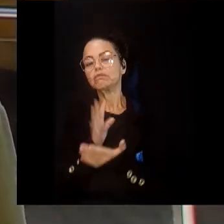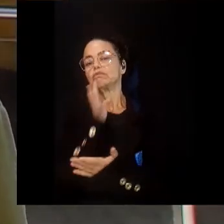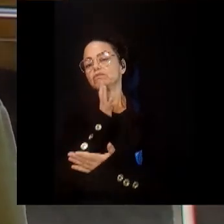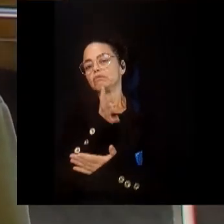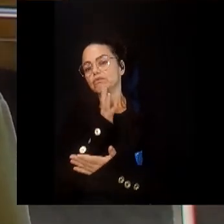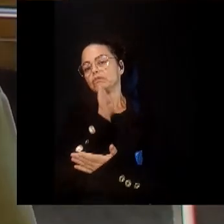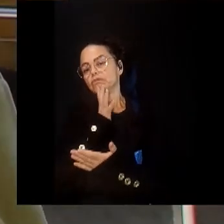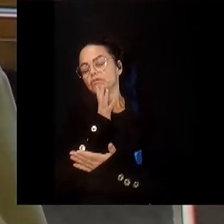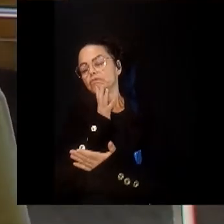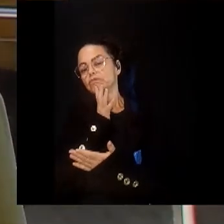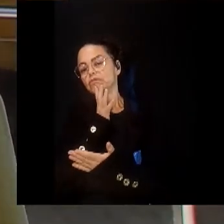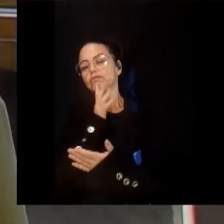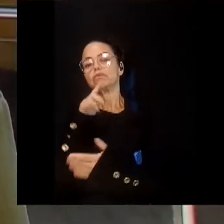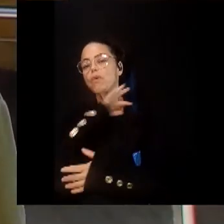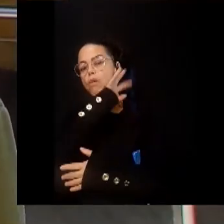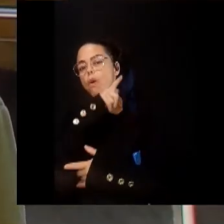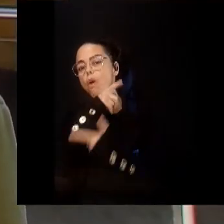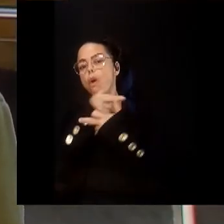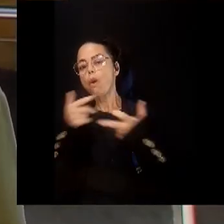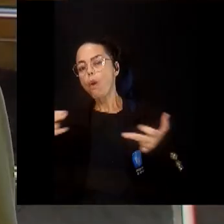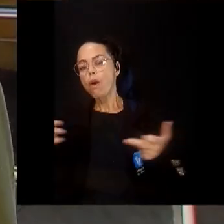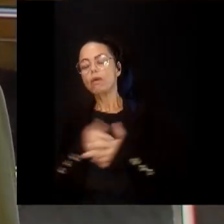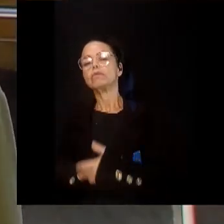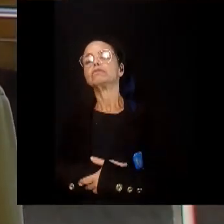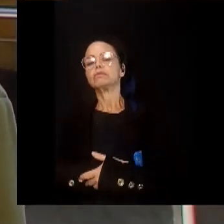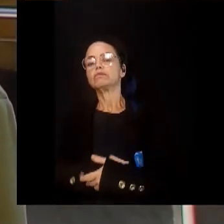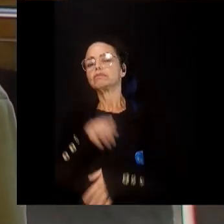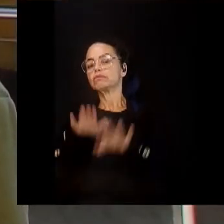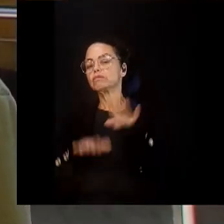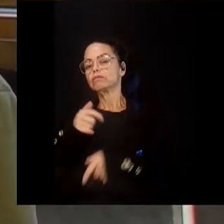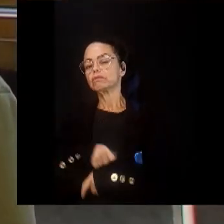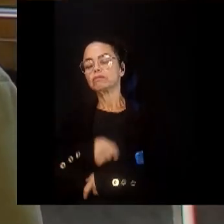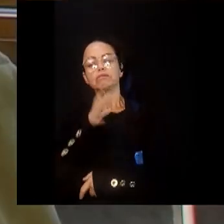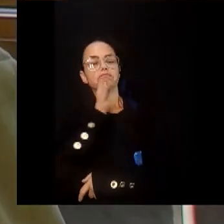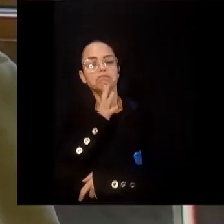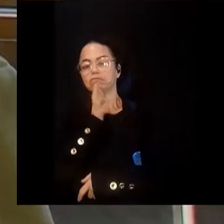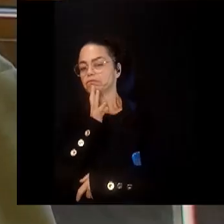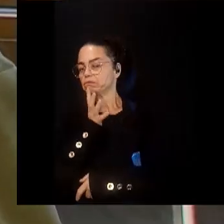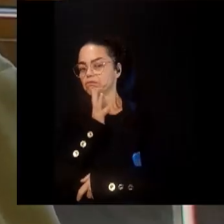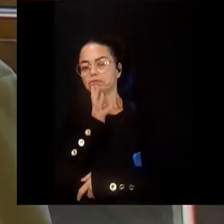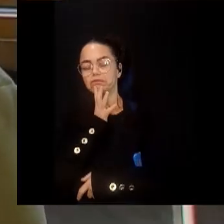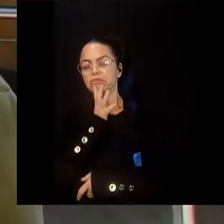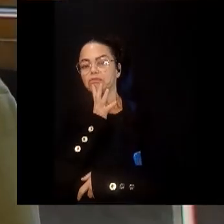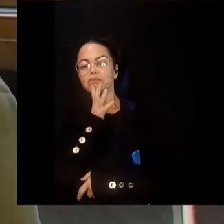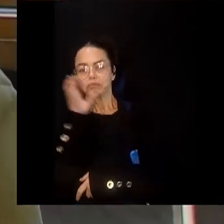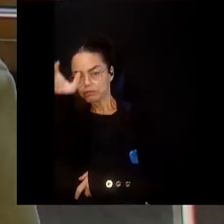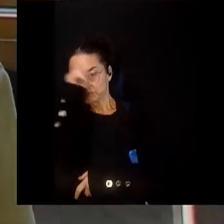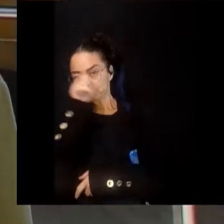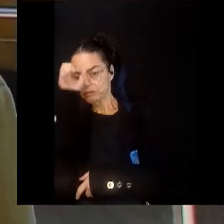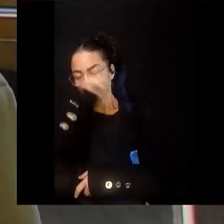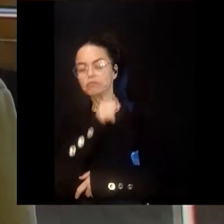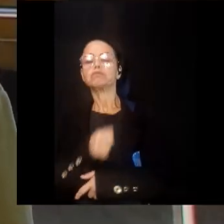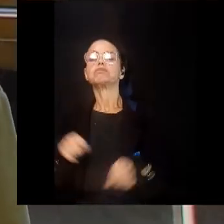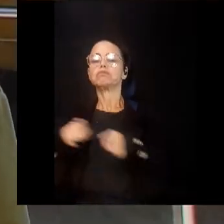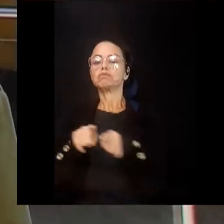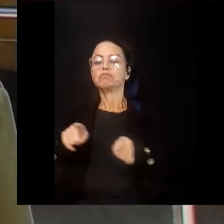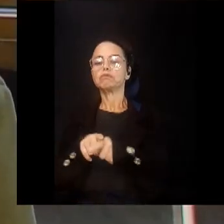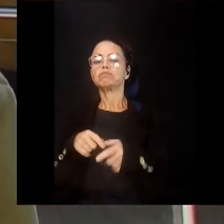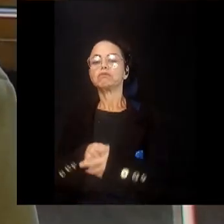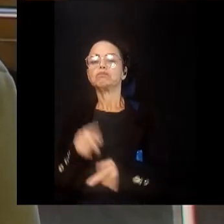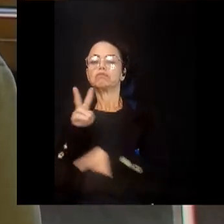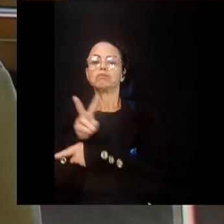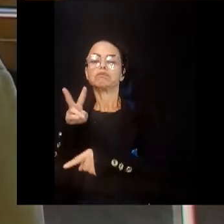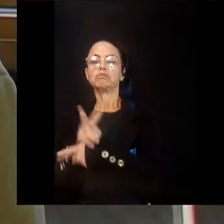os animais, muitos animais que muitas vezes as pessoas nem conhecem, elas acabam aprendendo coisas também sobre conservação de